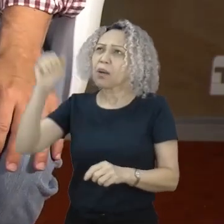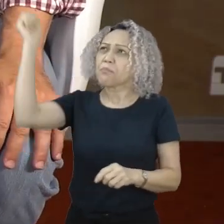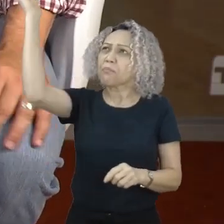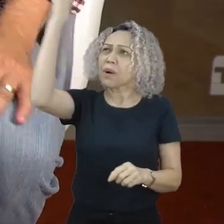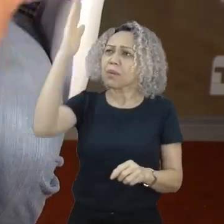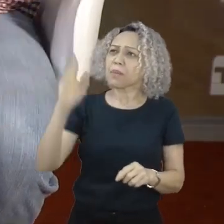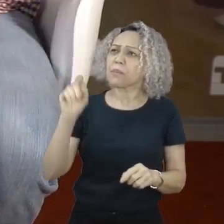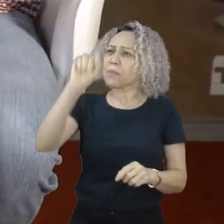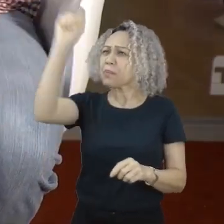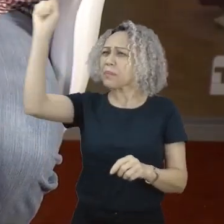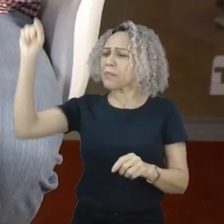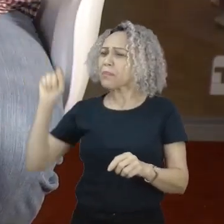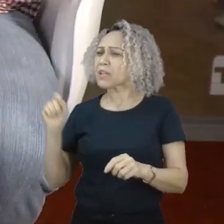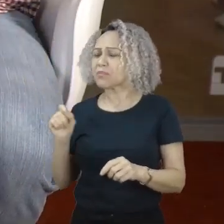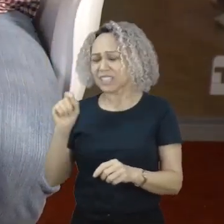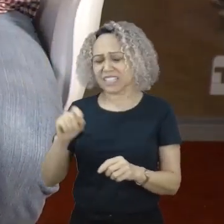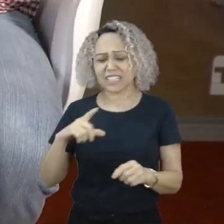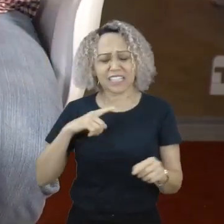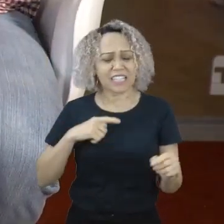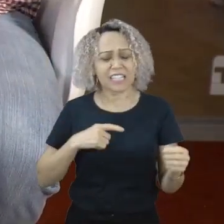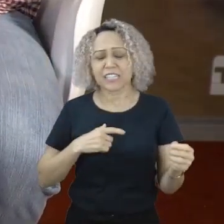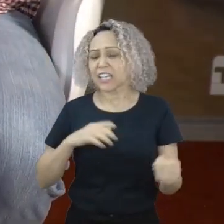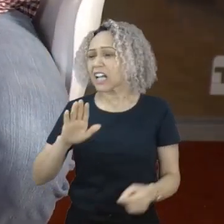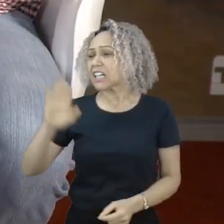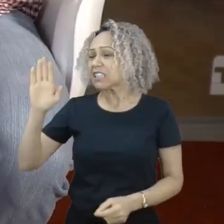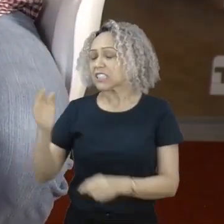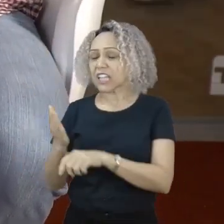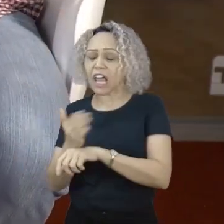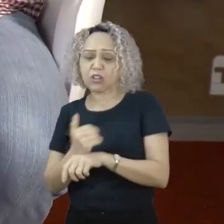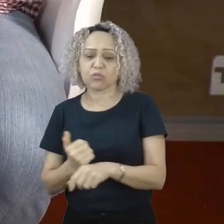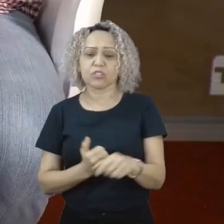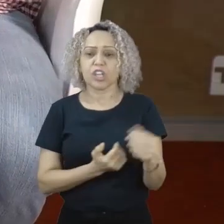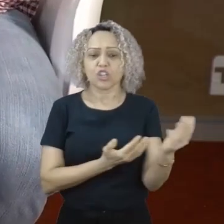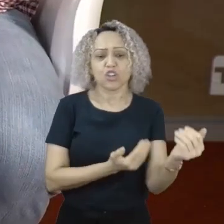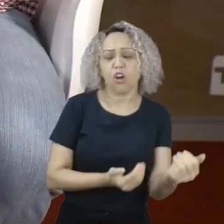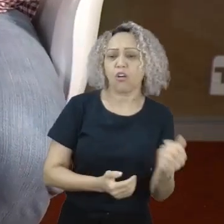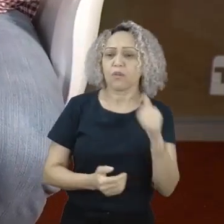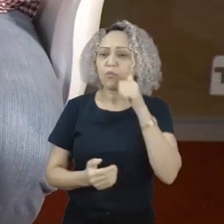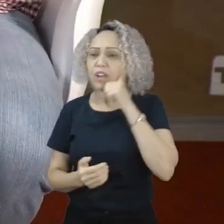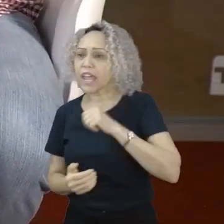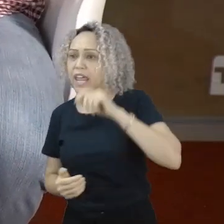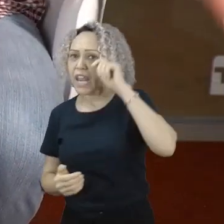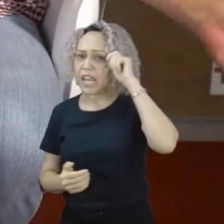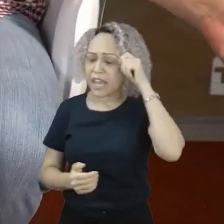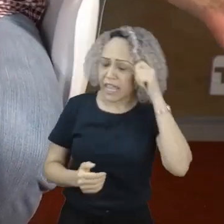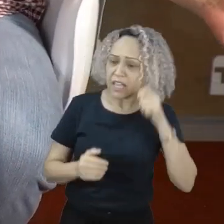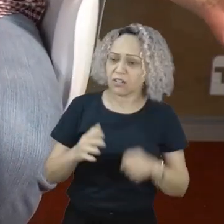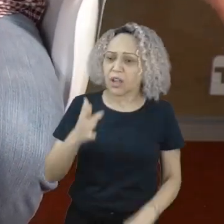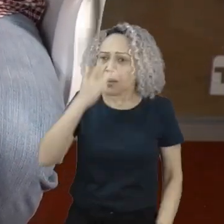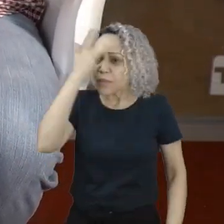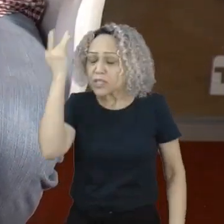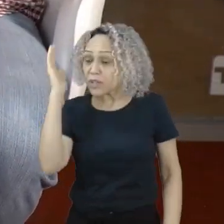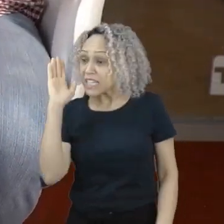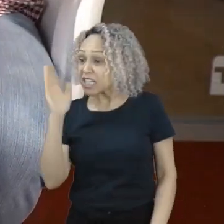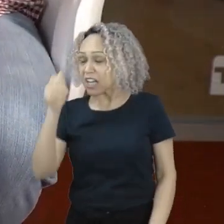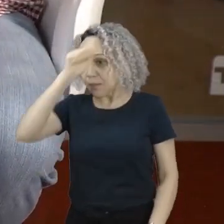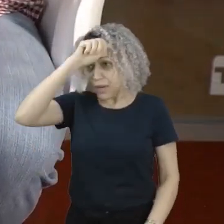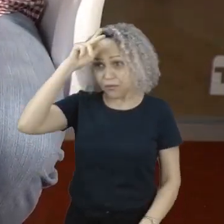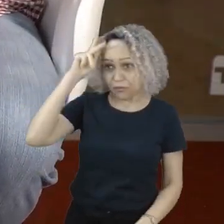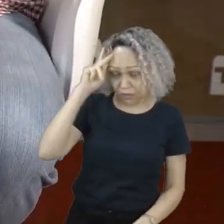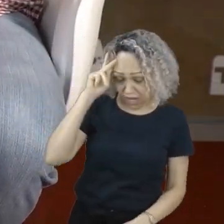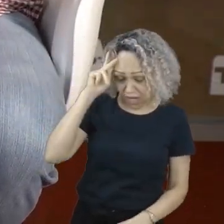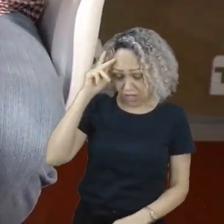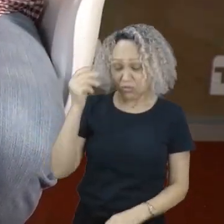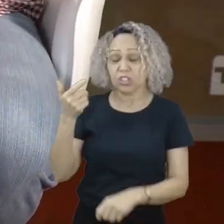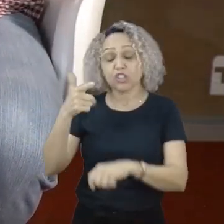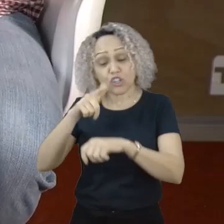nossos pré-candidatos. Tem jovem, tem mulher, tem negro. Tem gente que já foi prefeito, tem gente que está sendo candidato pela primeira vez, vereadores com